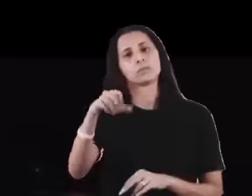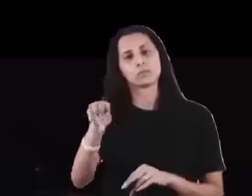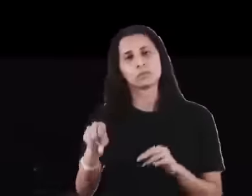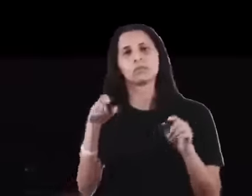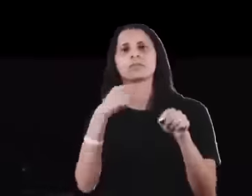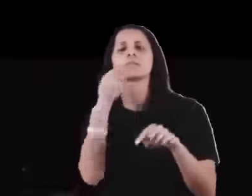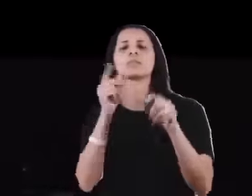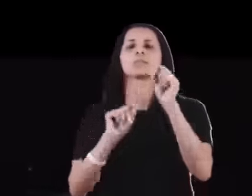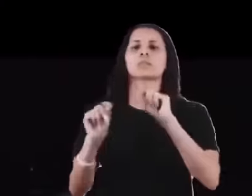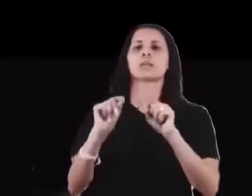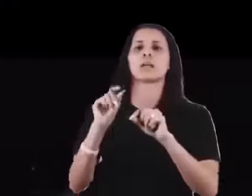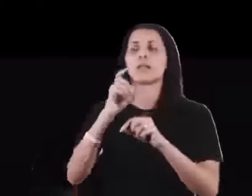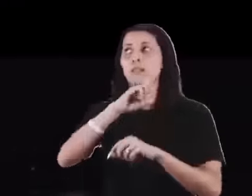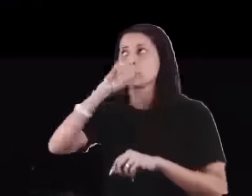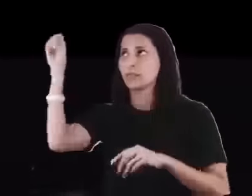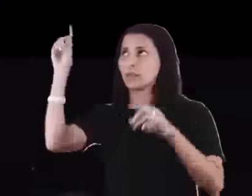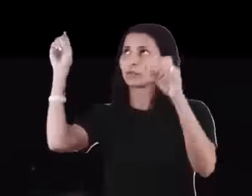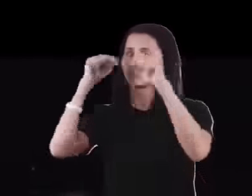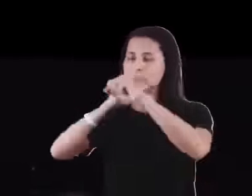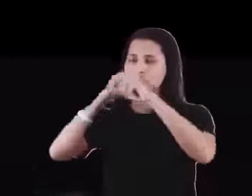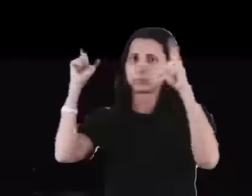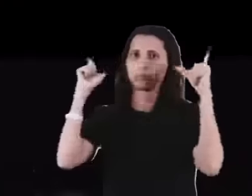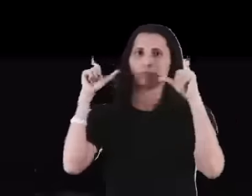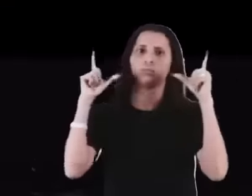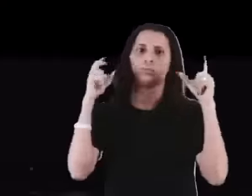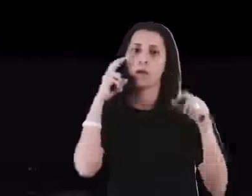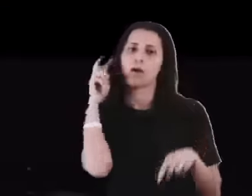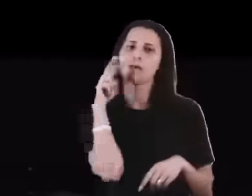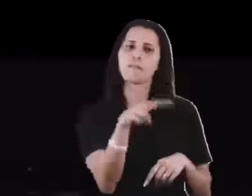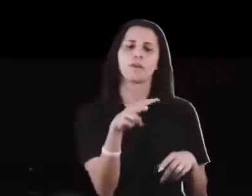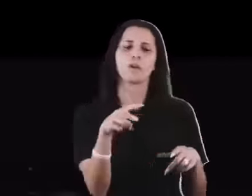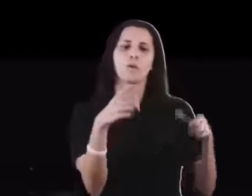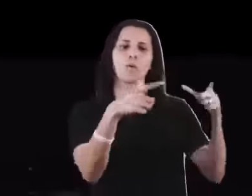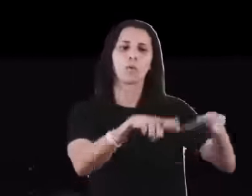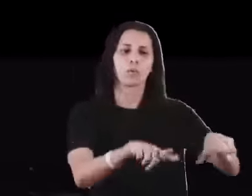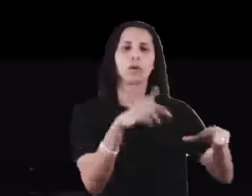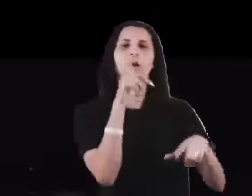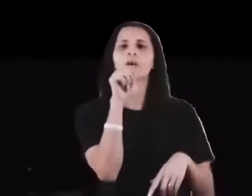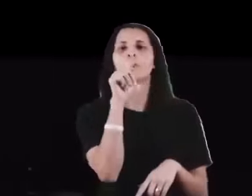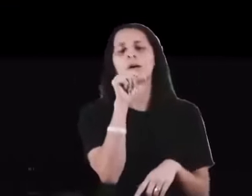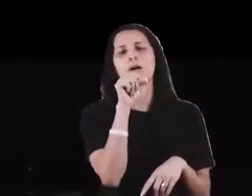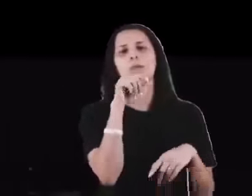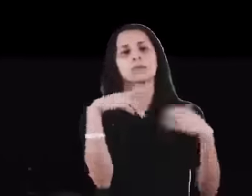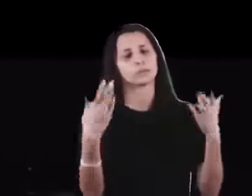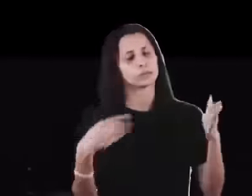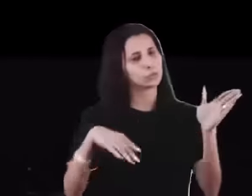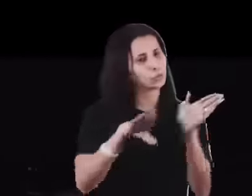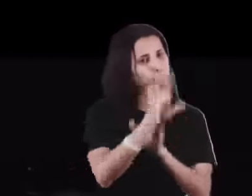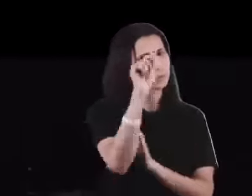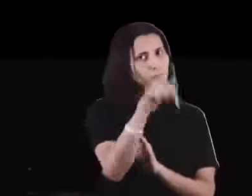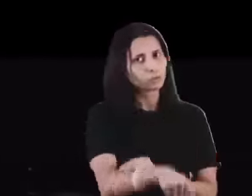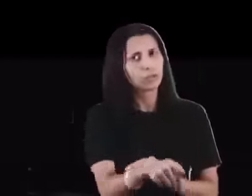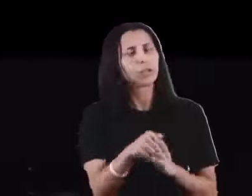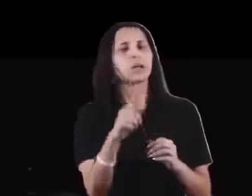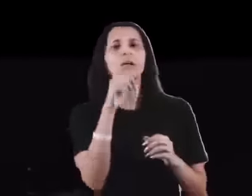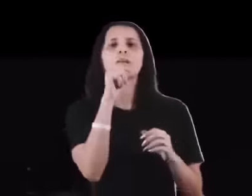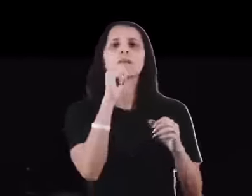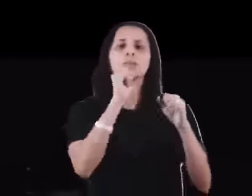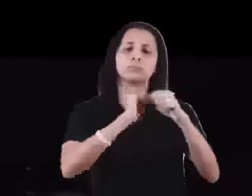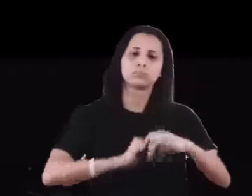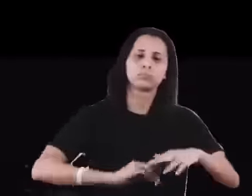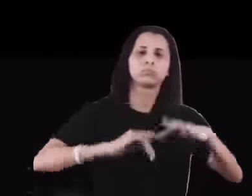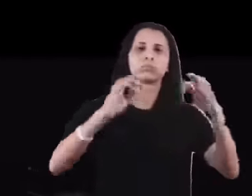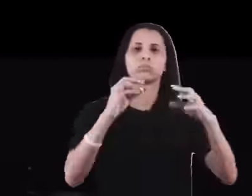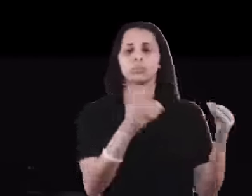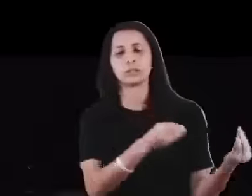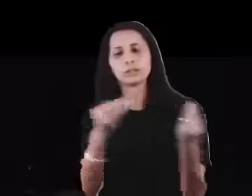Deus lhe abriu os olhos e ela viu uma fonte foi apelar encheu a água da vasilha e deu de beber ao menino